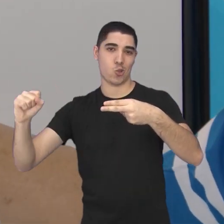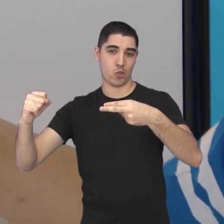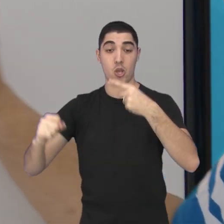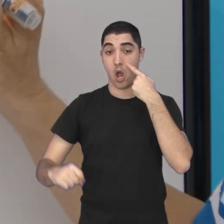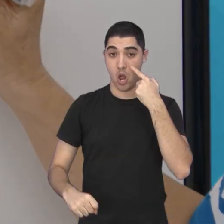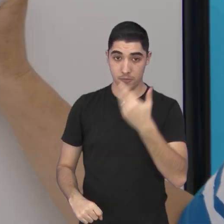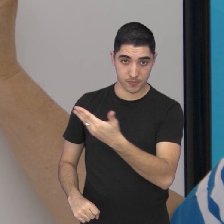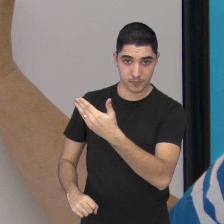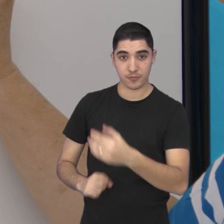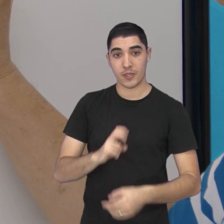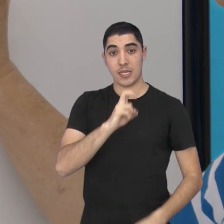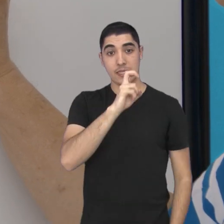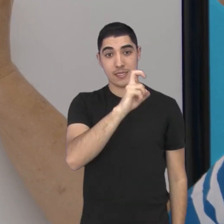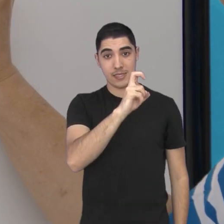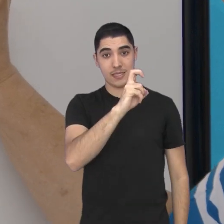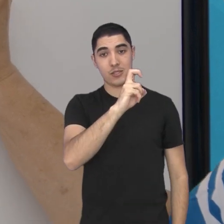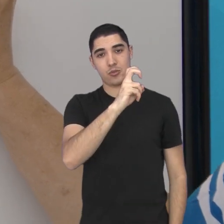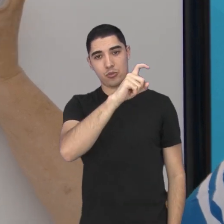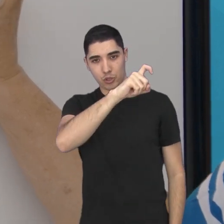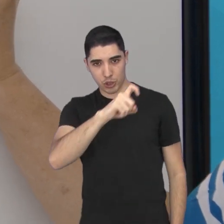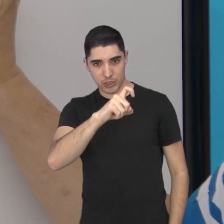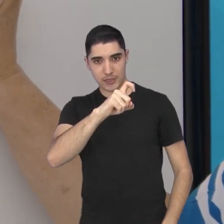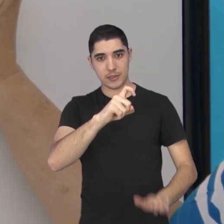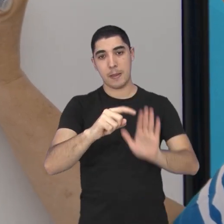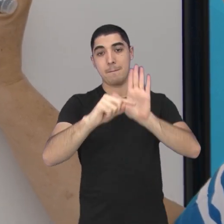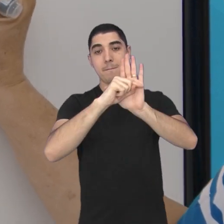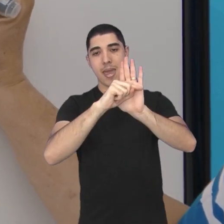5x menos 3x, 2x.